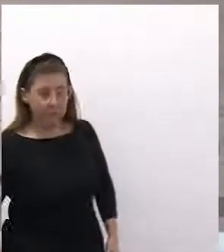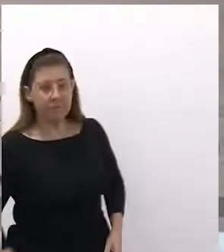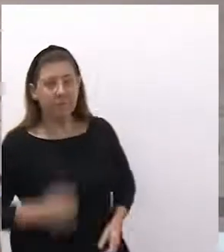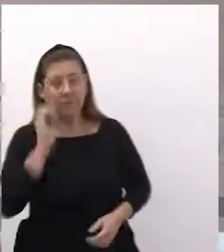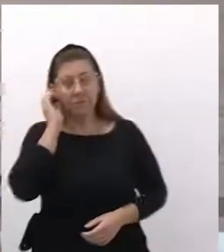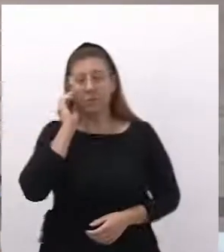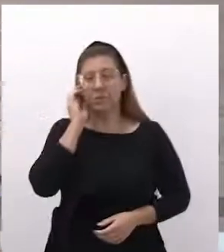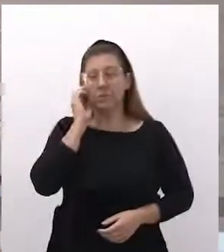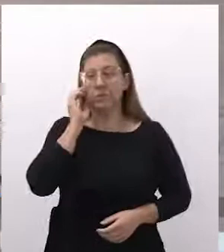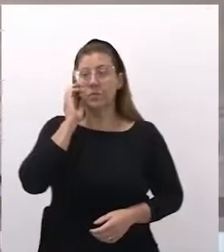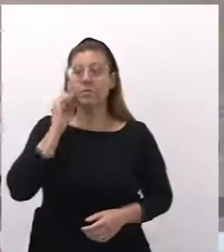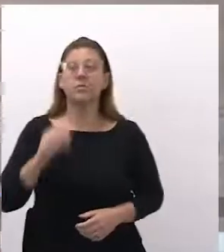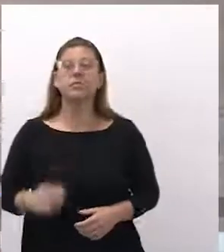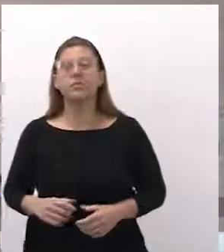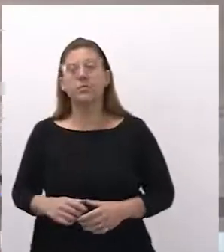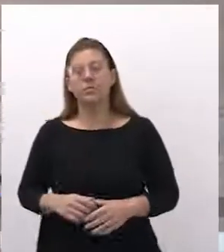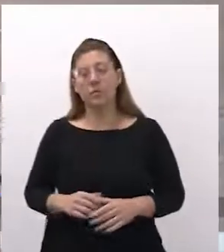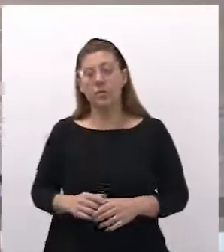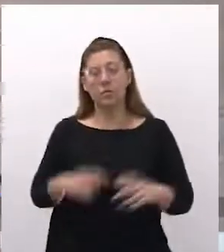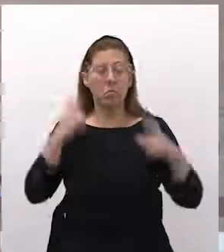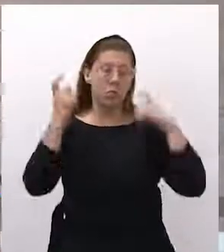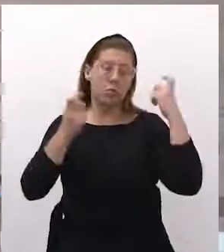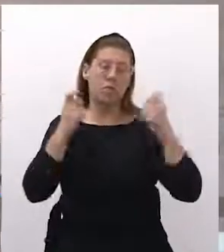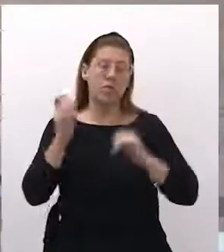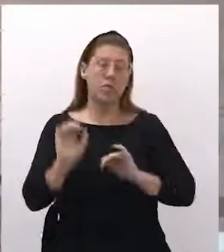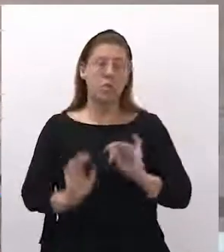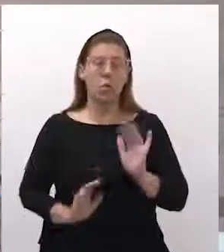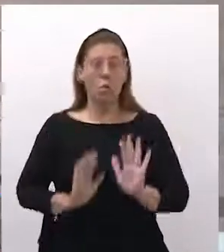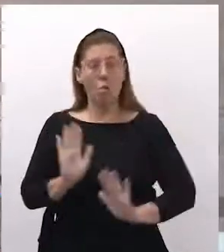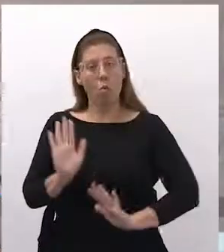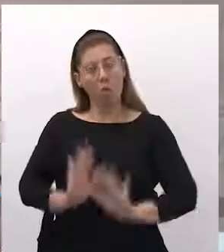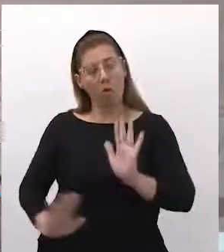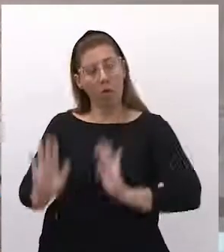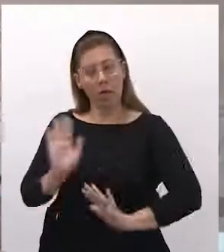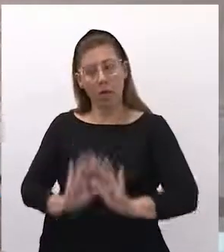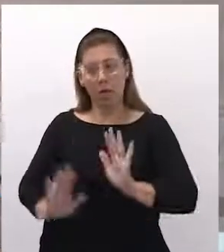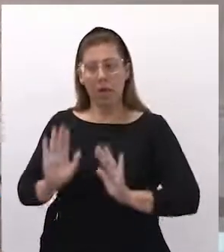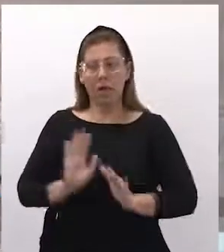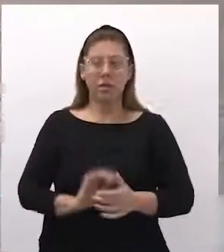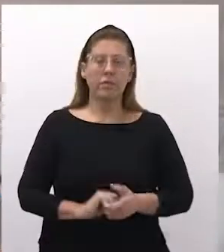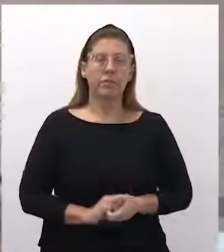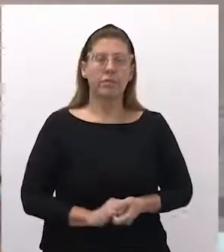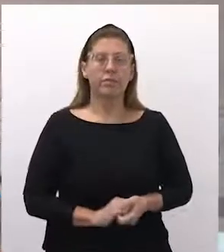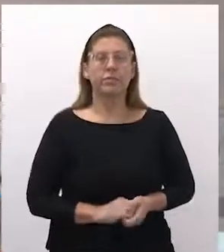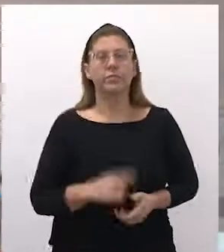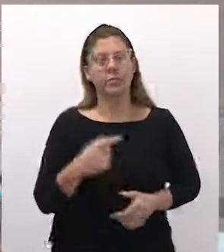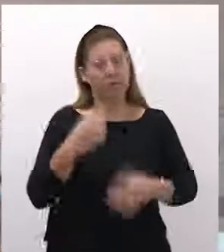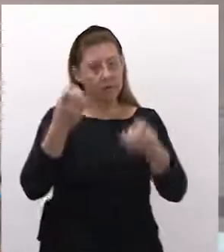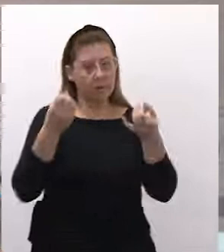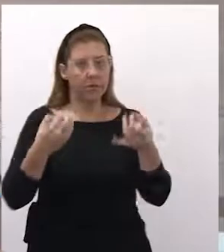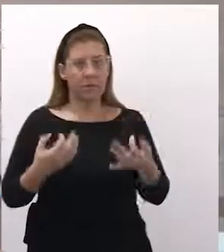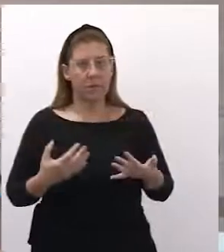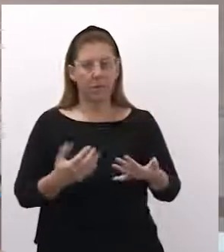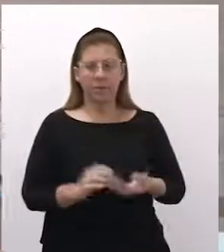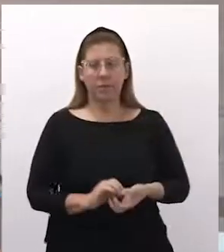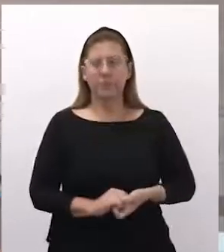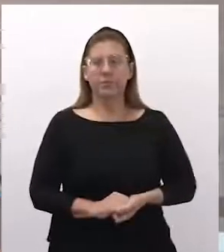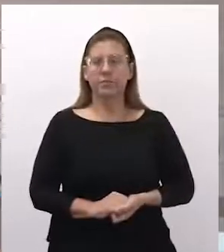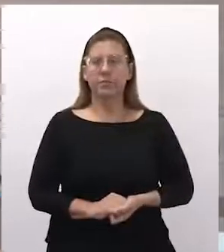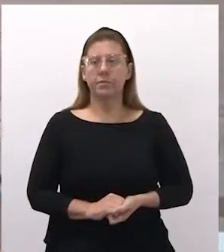meios de reprodução da vida, com a infância, é tudo um pouco sobre isso, né, que a gente está falando.